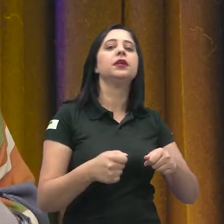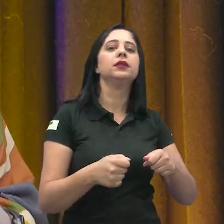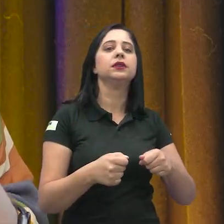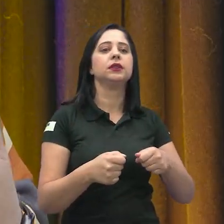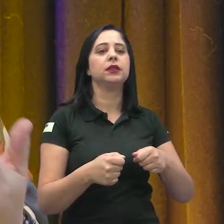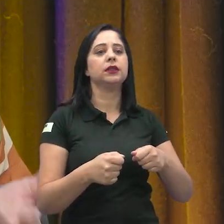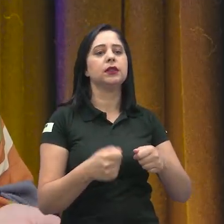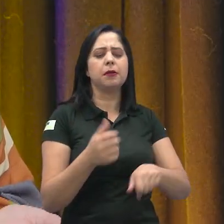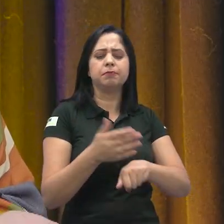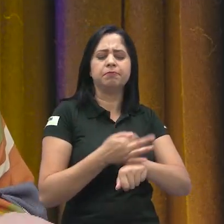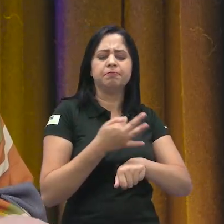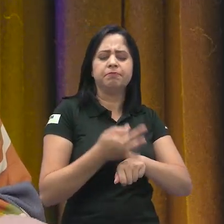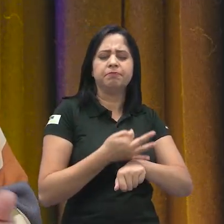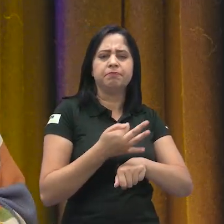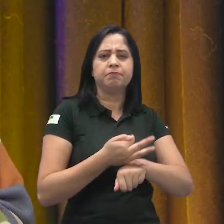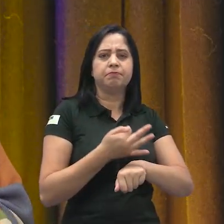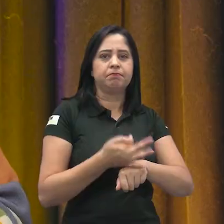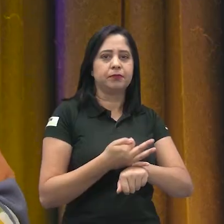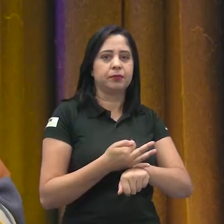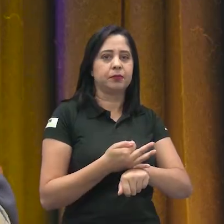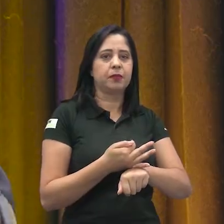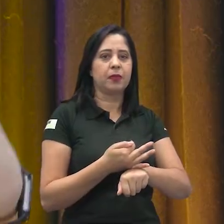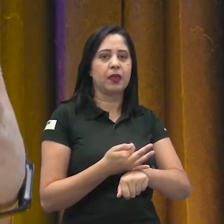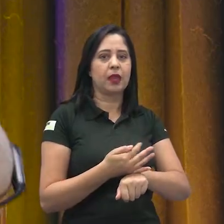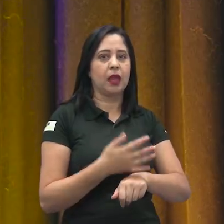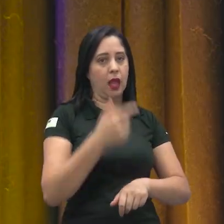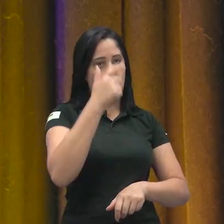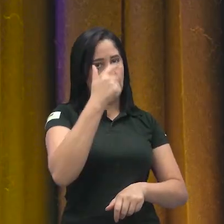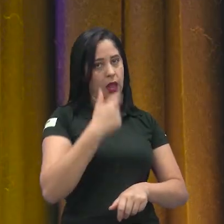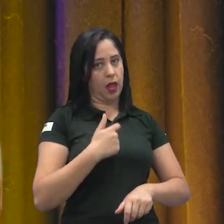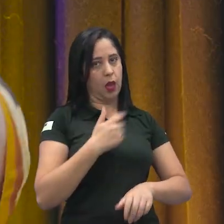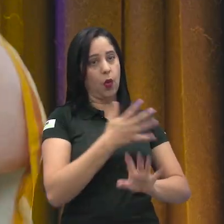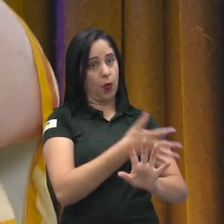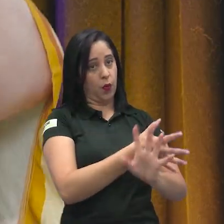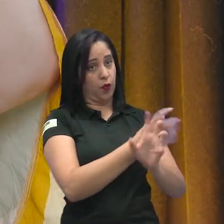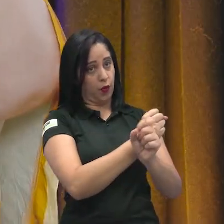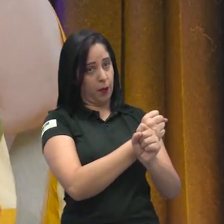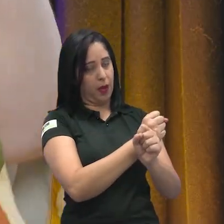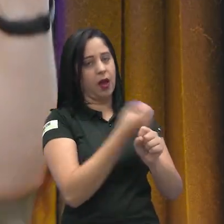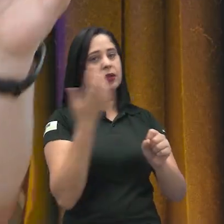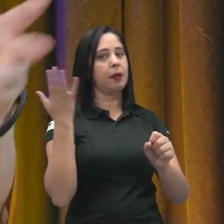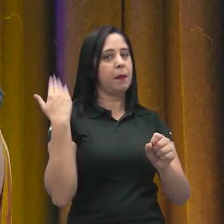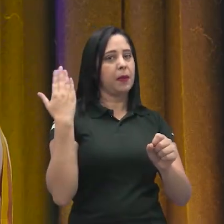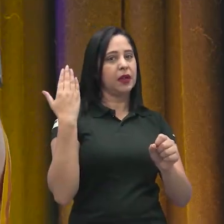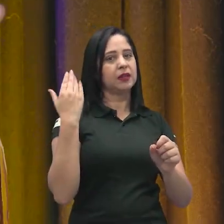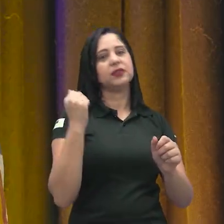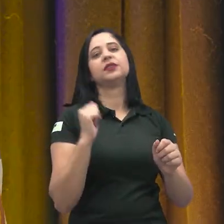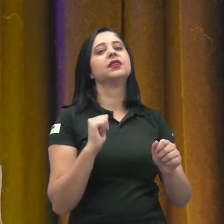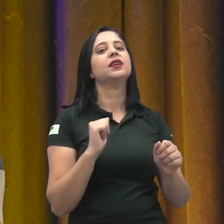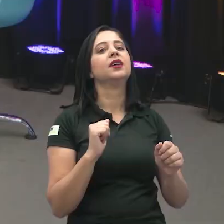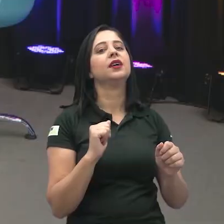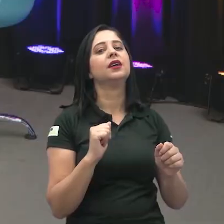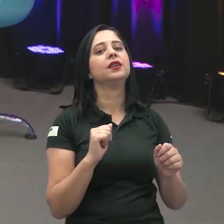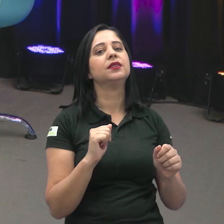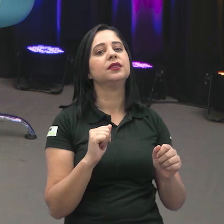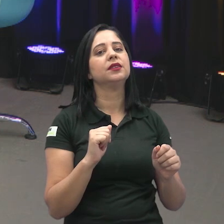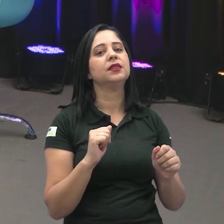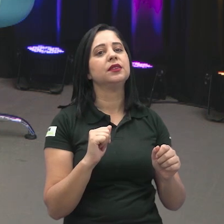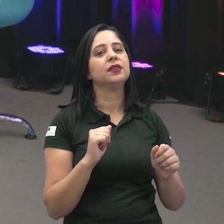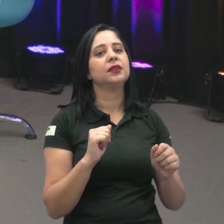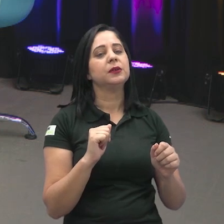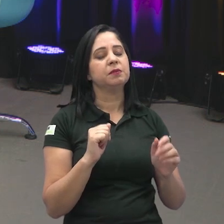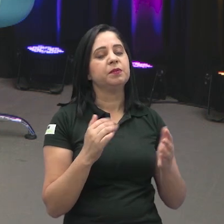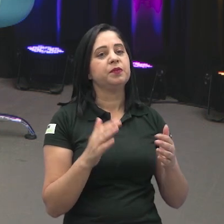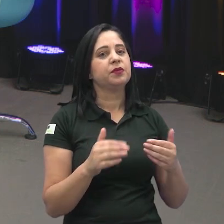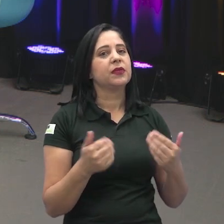os movimentos e abrir os caminhos. Então, assim, a minha formação já começou há muito tempo atrás